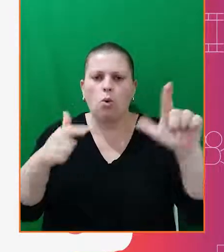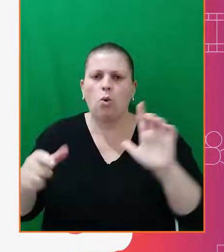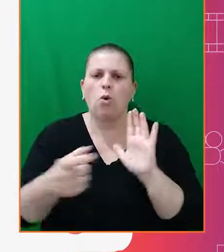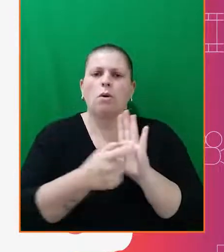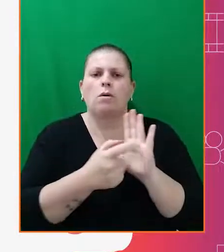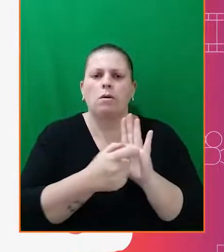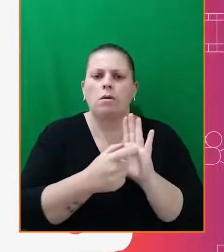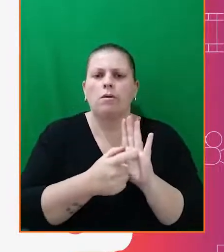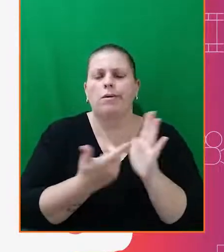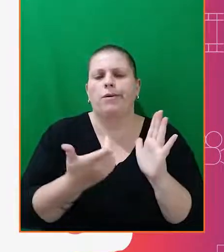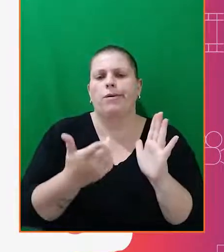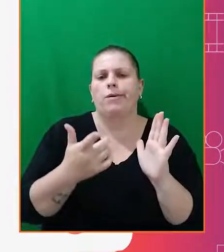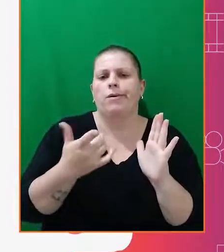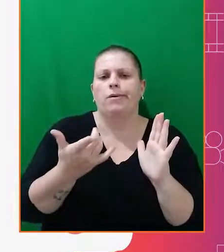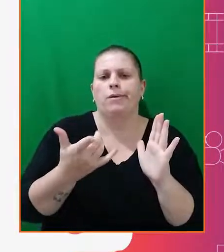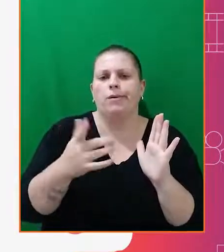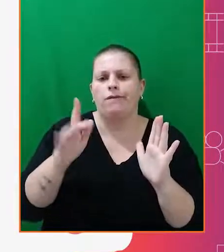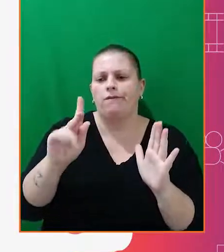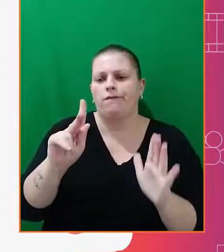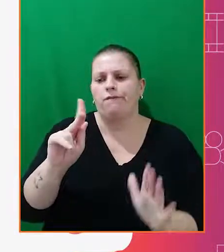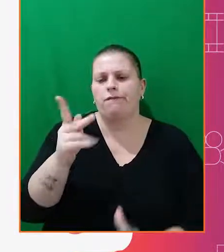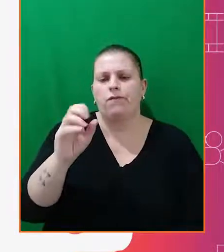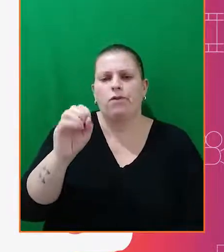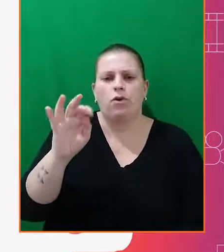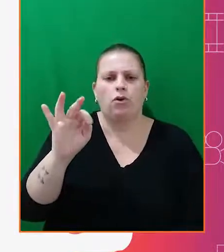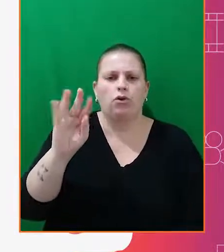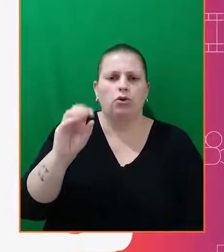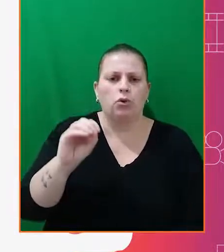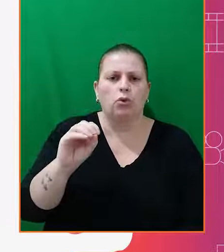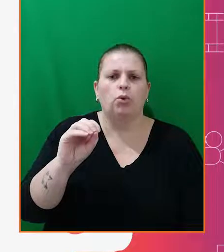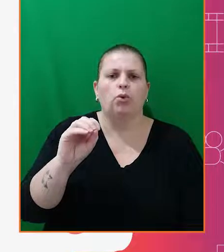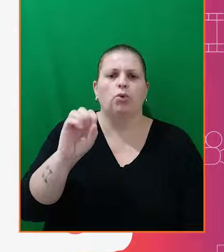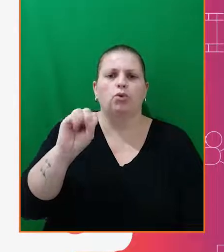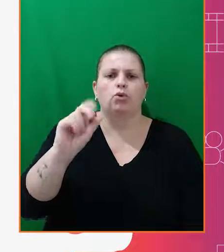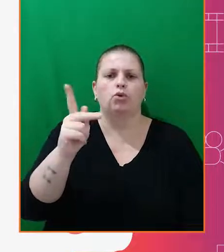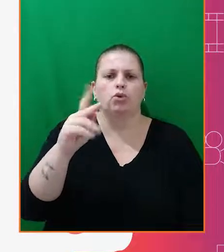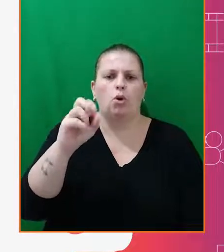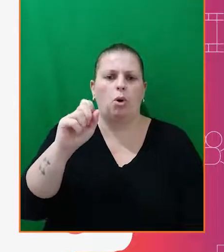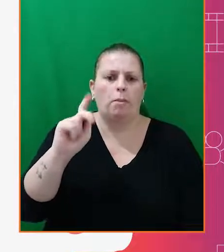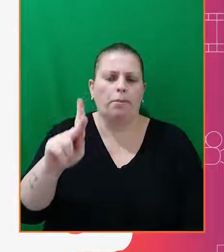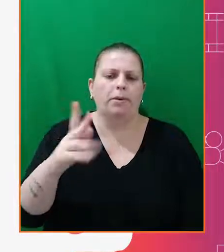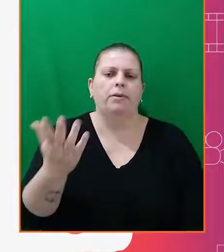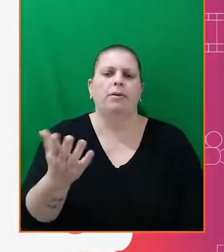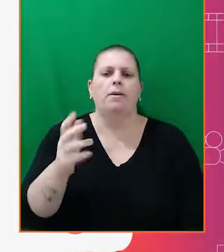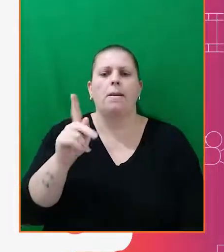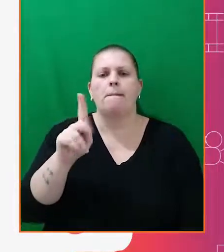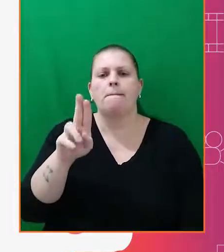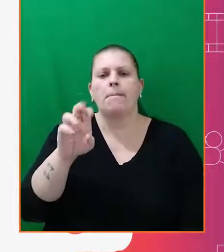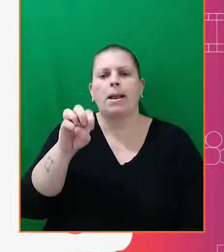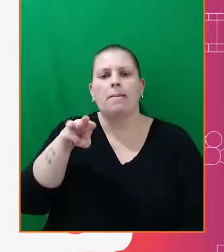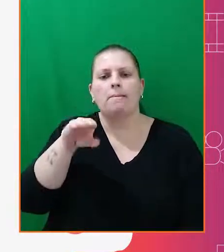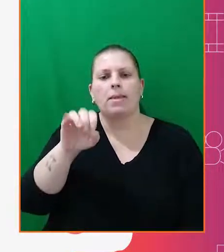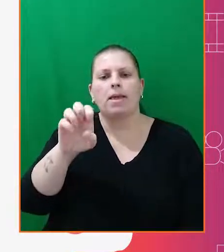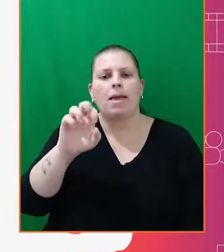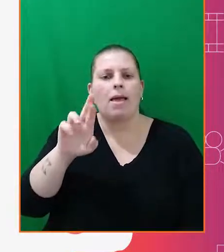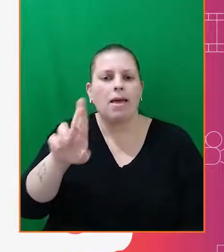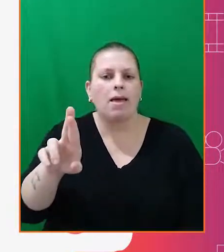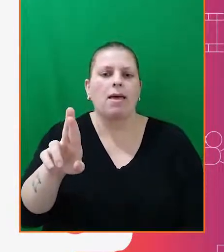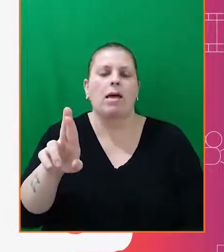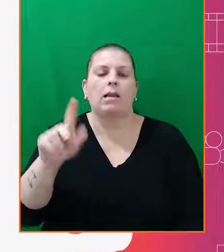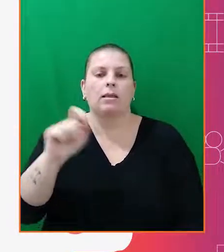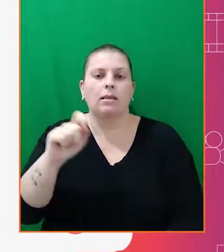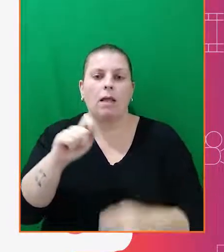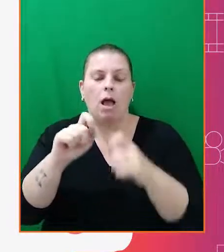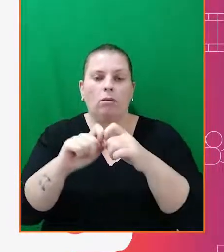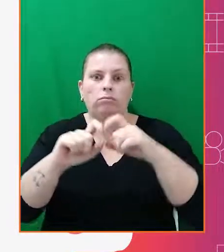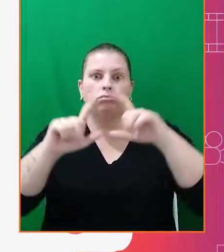outros softwares da Adobe, como o Photoshop, o Illustrator, o After Effects, o Premiere, e que dá uma